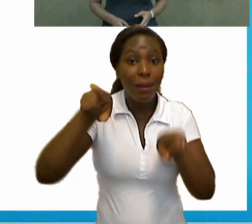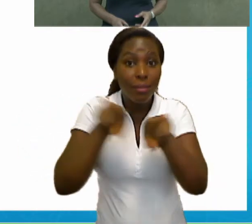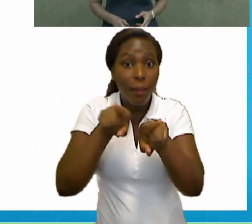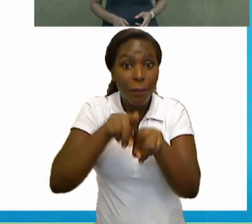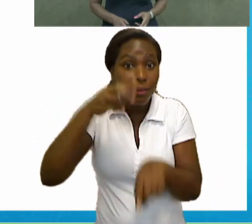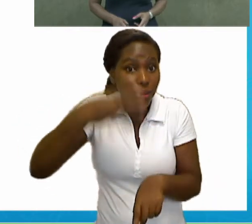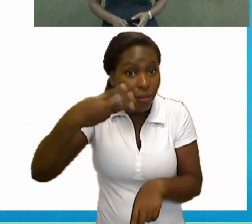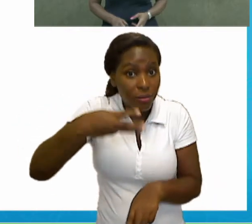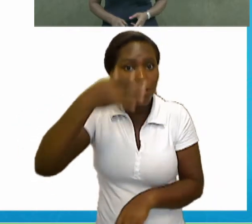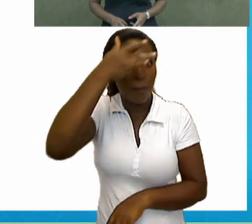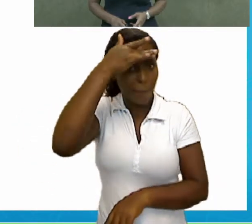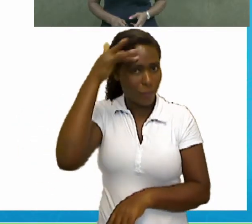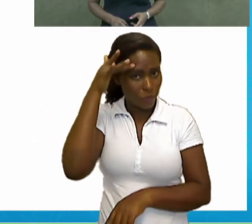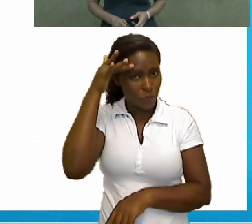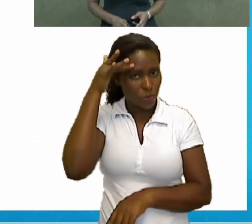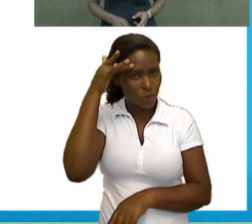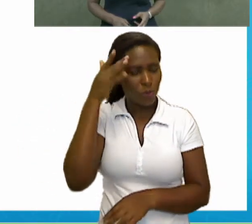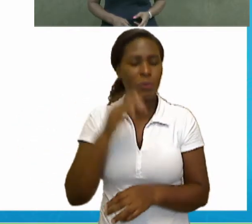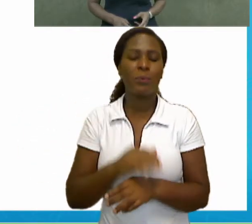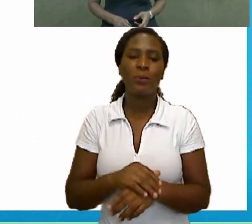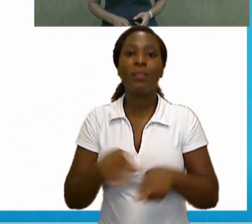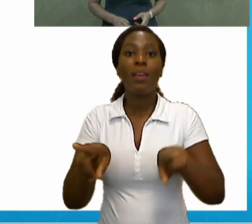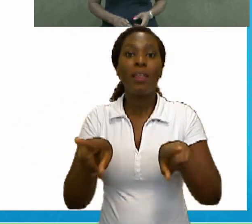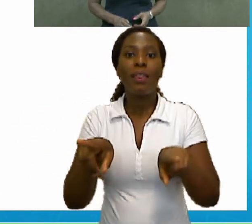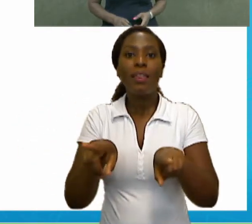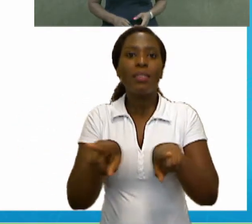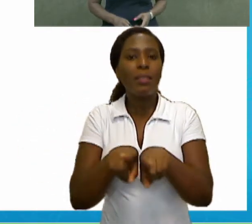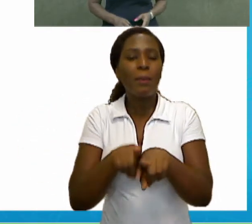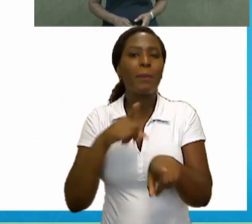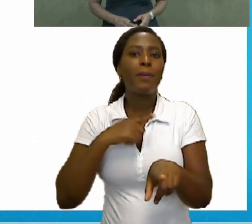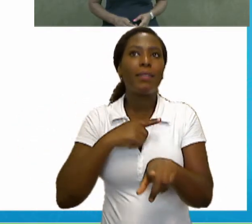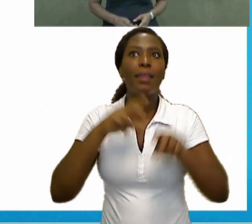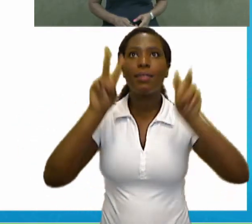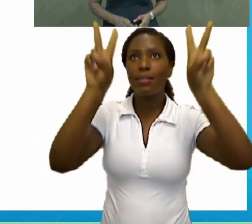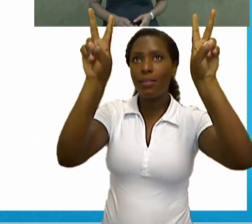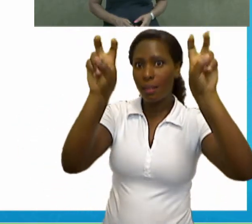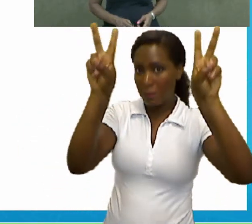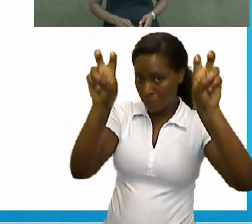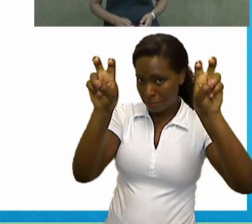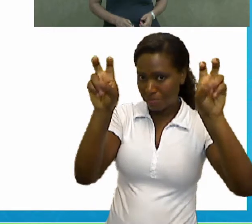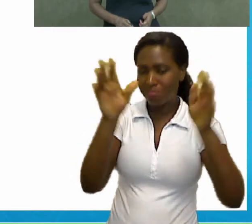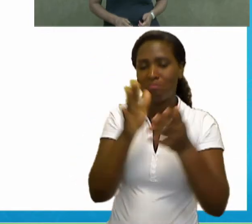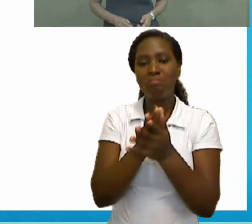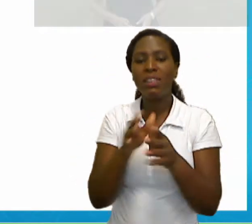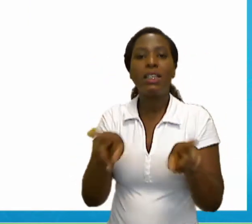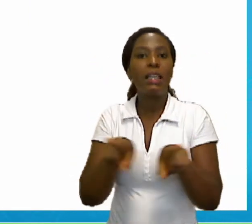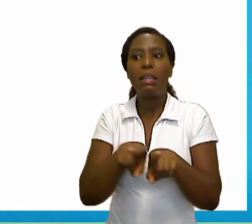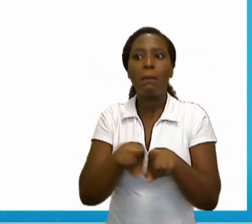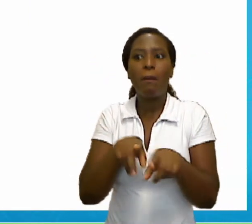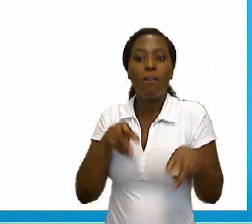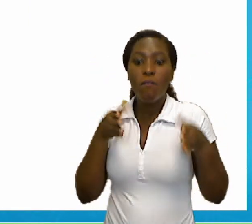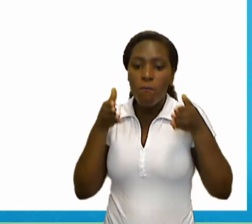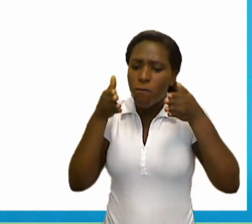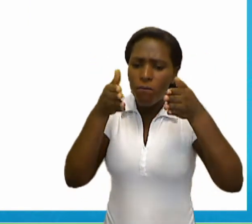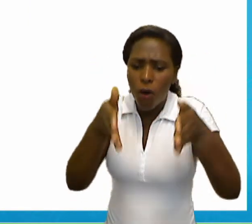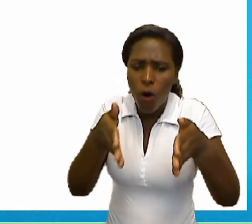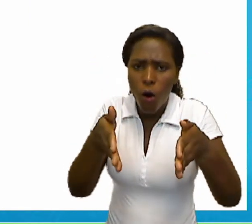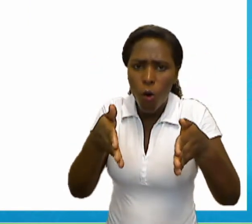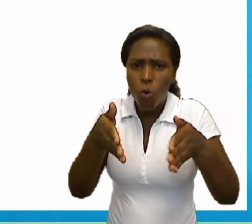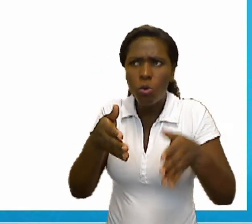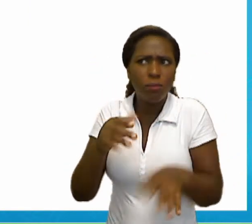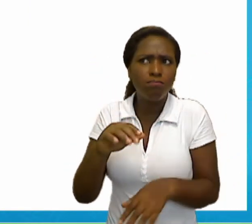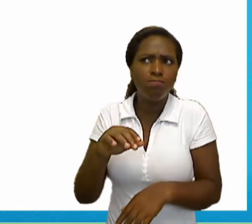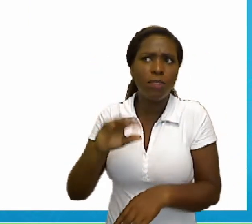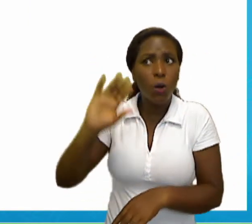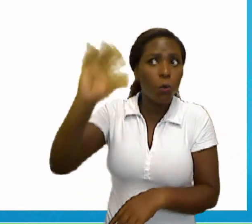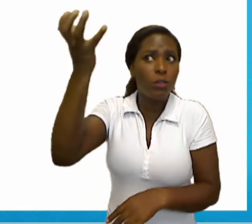títulos, foco em temas sociais, políticos e econômicos, linguagem simples,